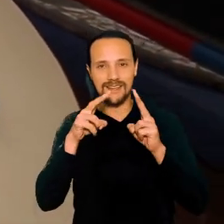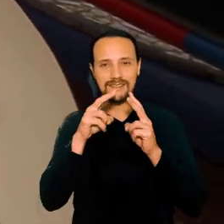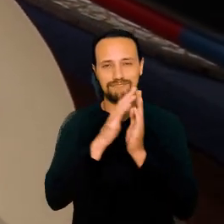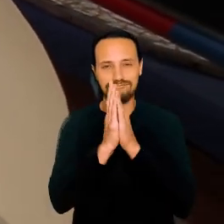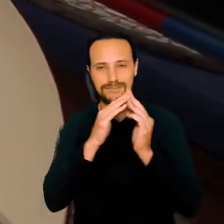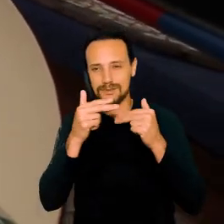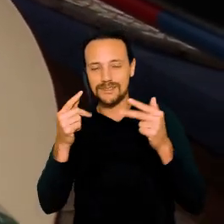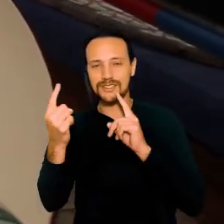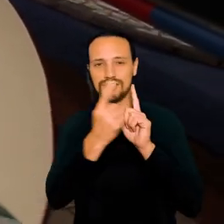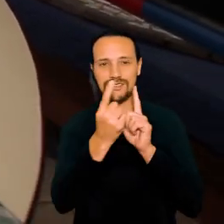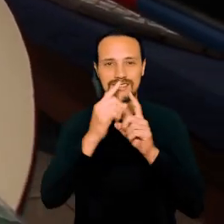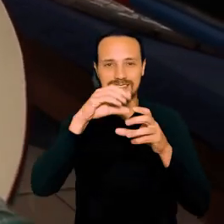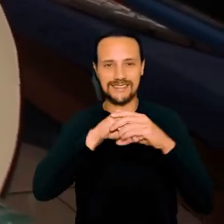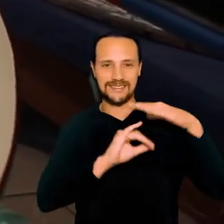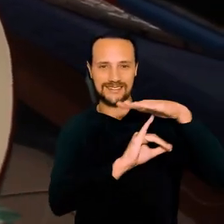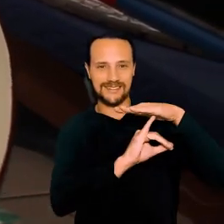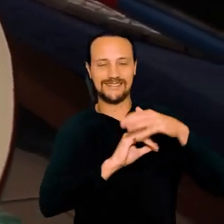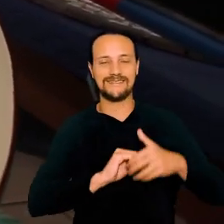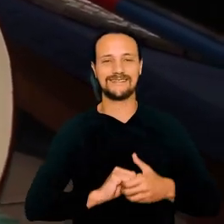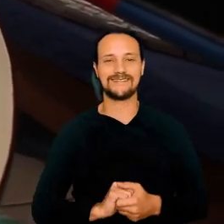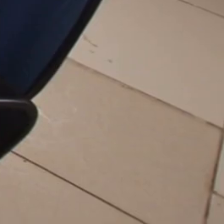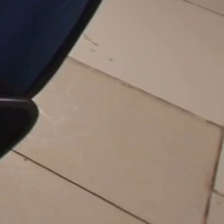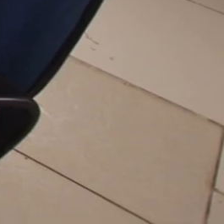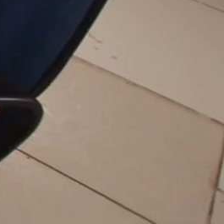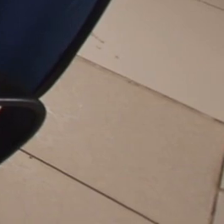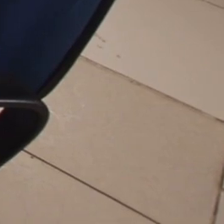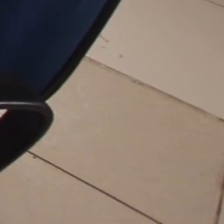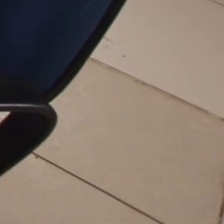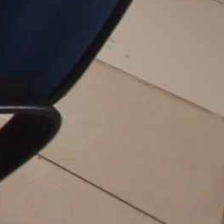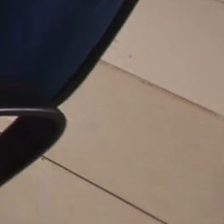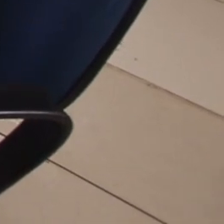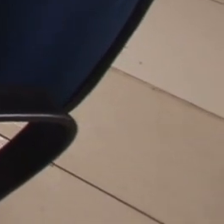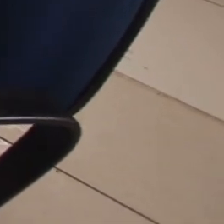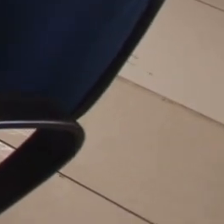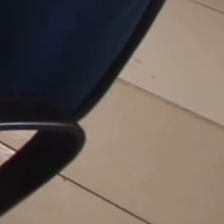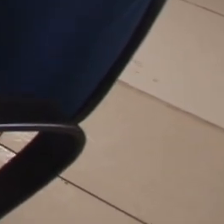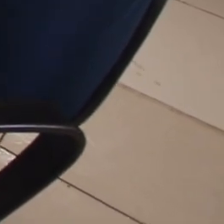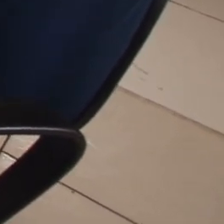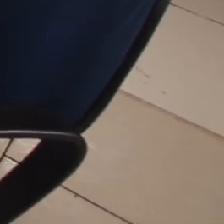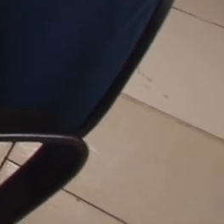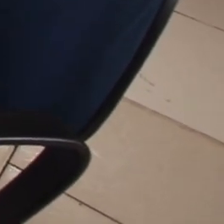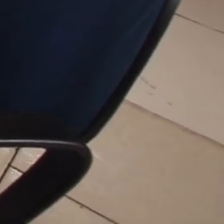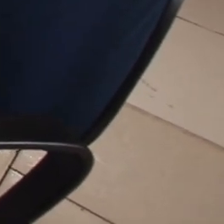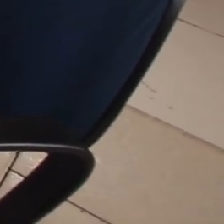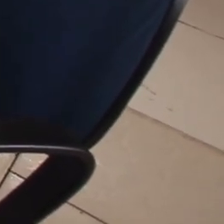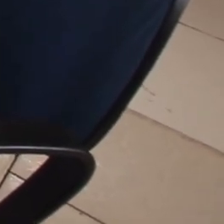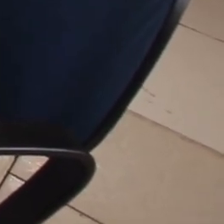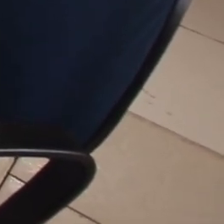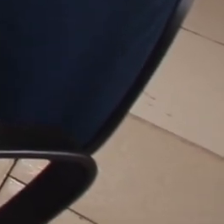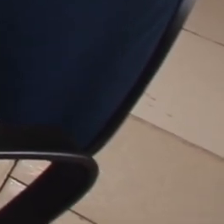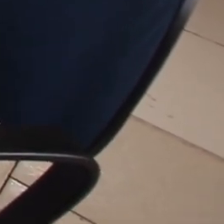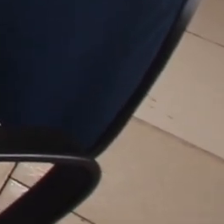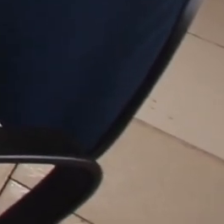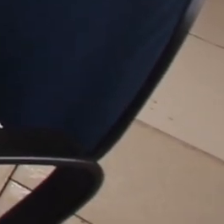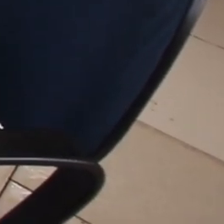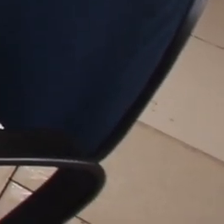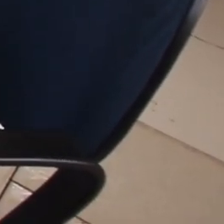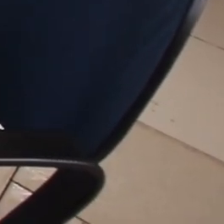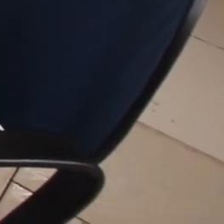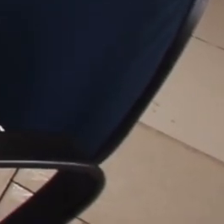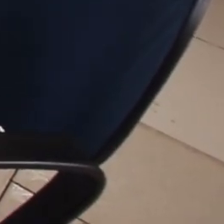né, as adaptações. Depois de um tempo ela já não precisava mais, porque nós fomos treinando. Né? Eu lembro no começo que a gente treinou ela colocar o pão de